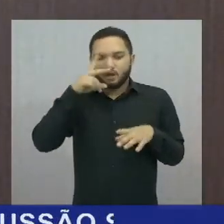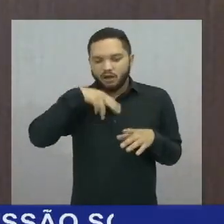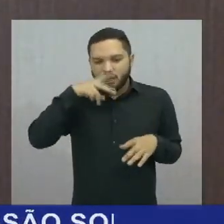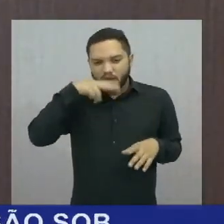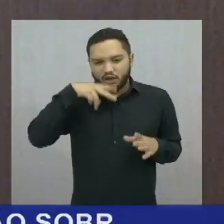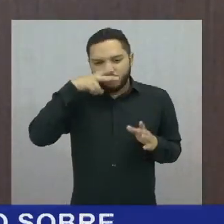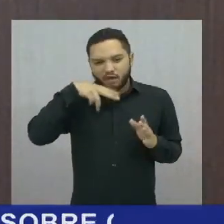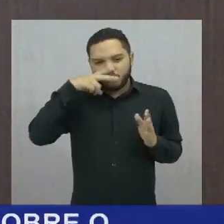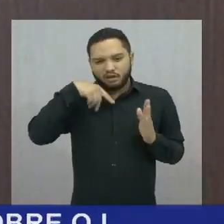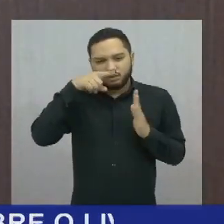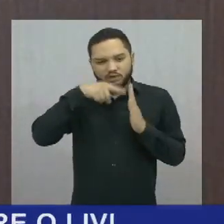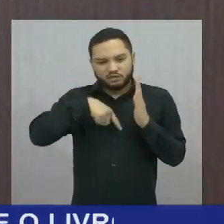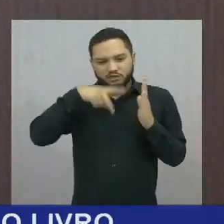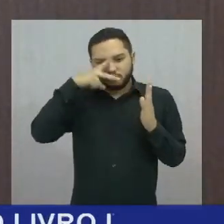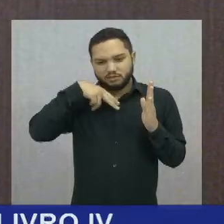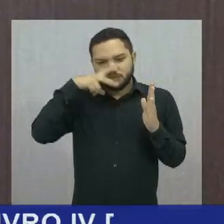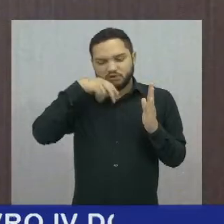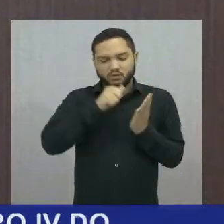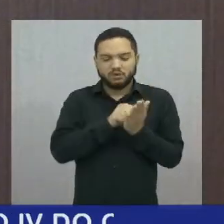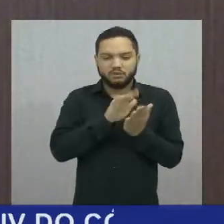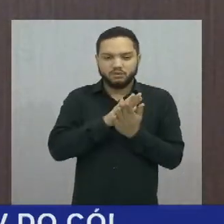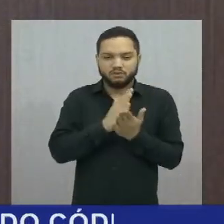né? Eu anotei aqui algumas só para a gente